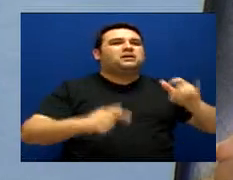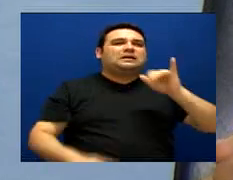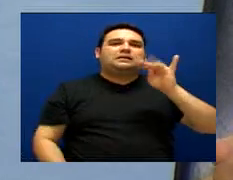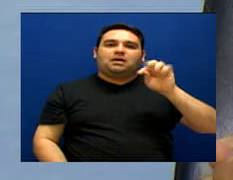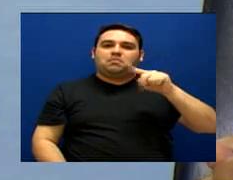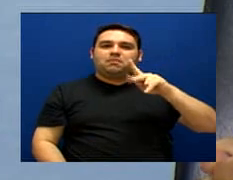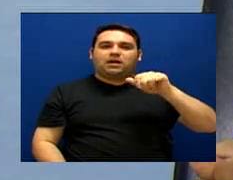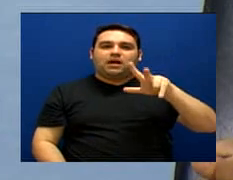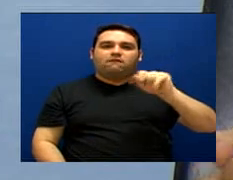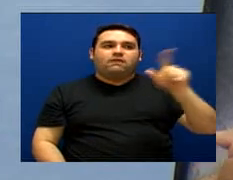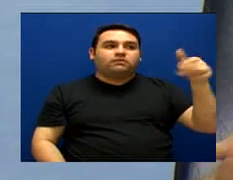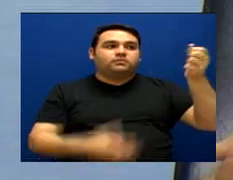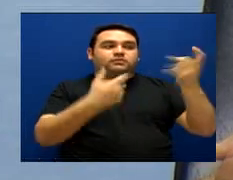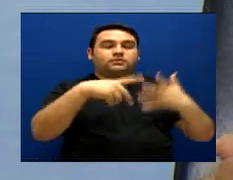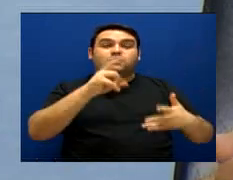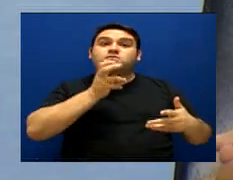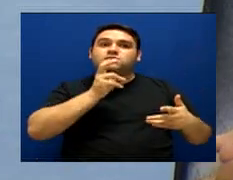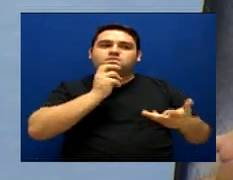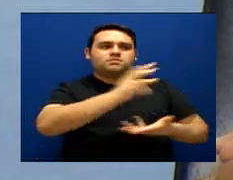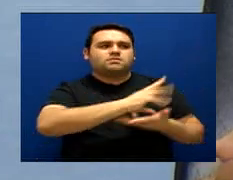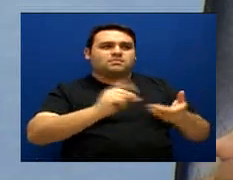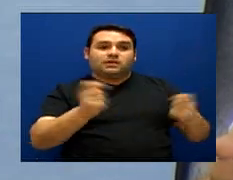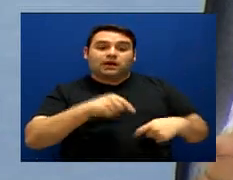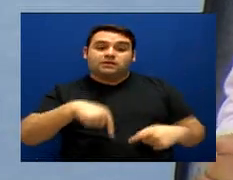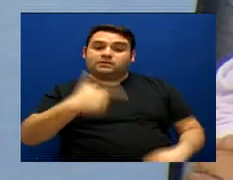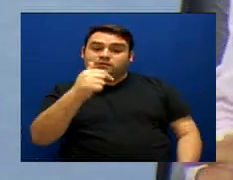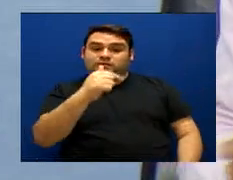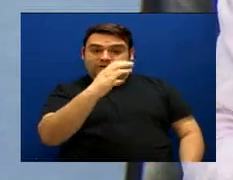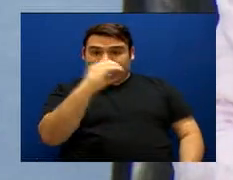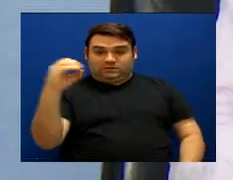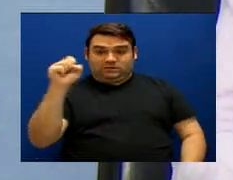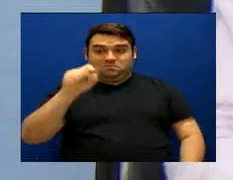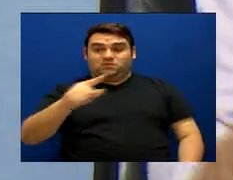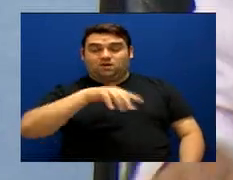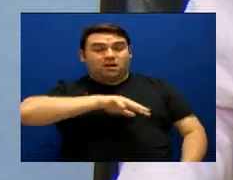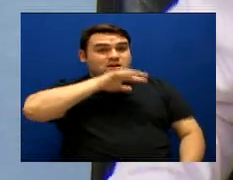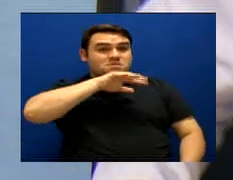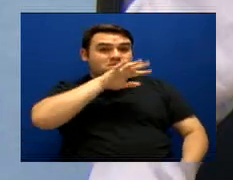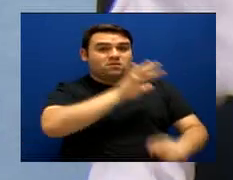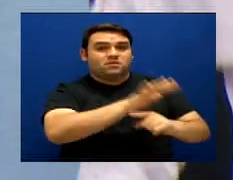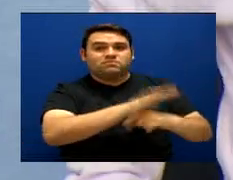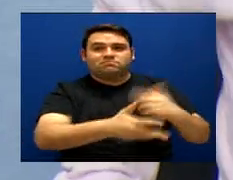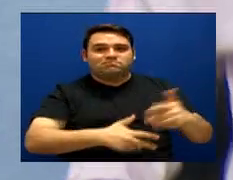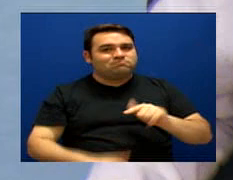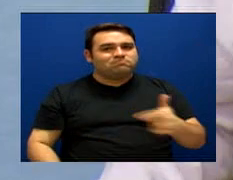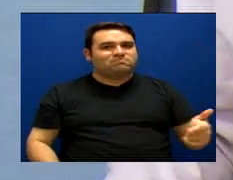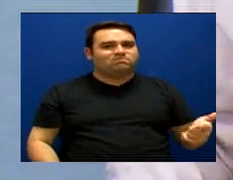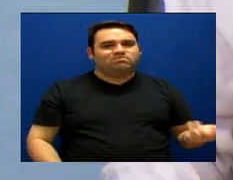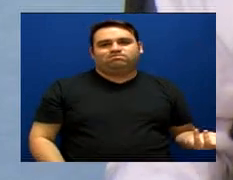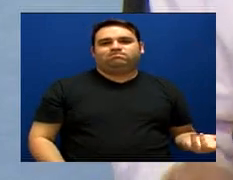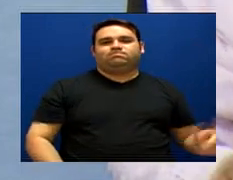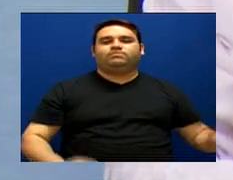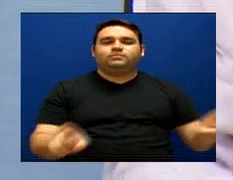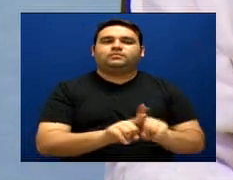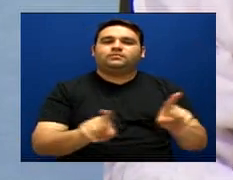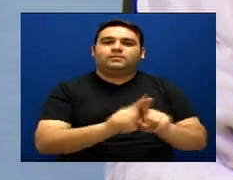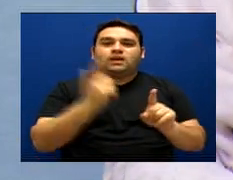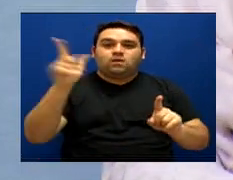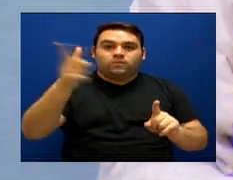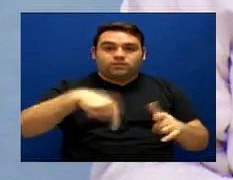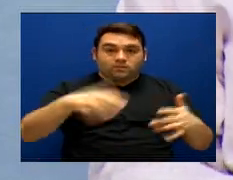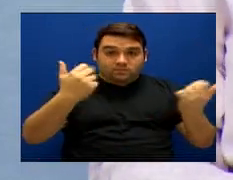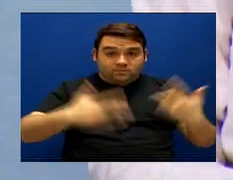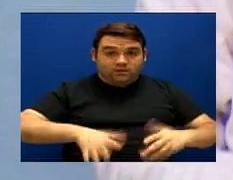citou que tem, a doutora, e Sorocaba, com 700 mil habitantes, não tem um posto de atendimento para um animal. Outras coisas também que a gente